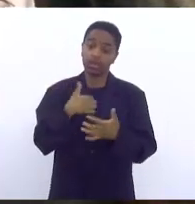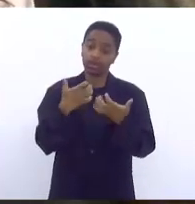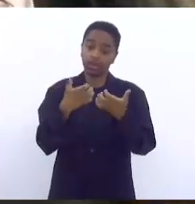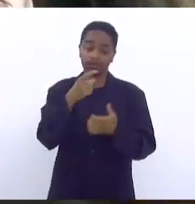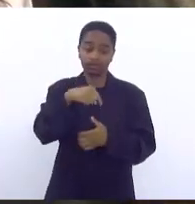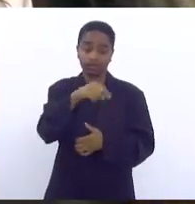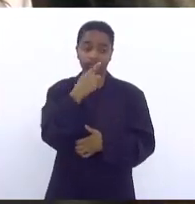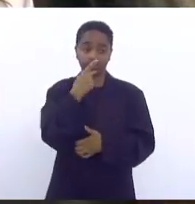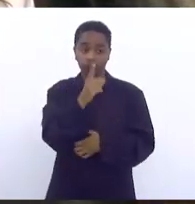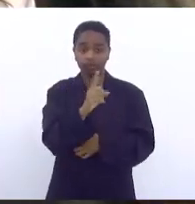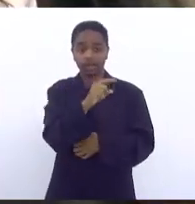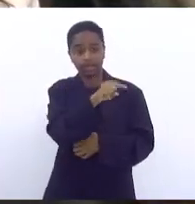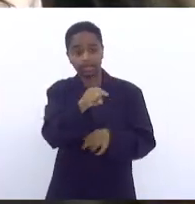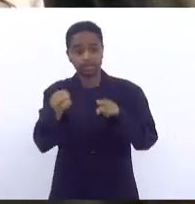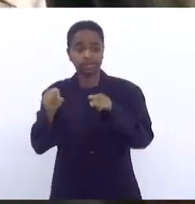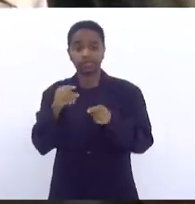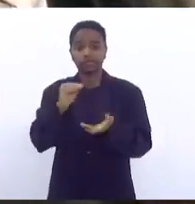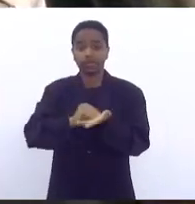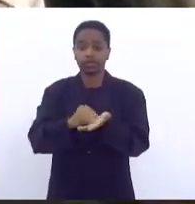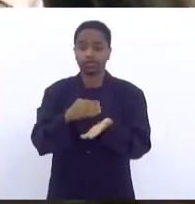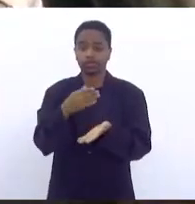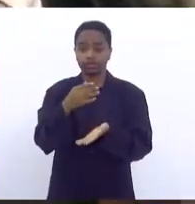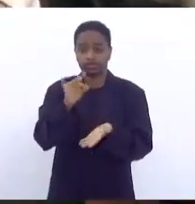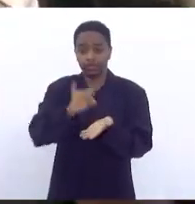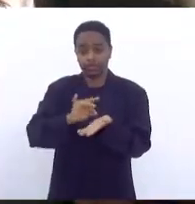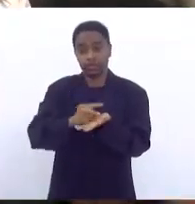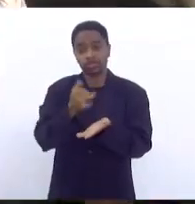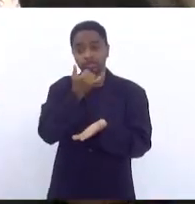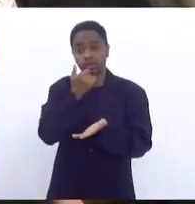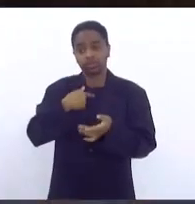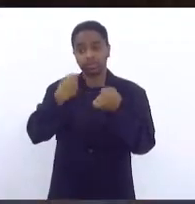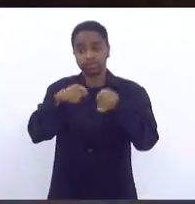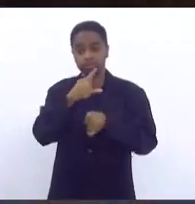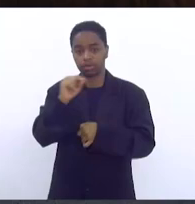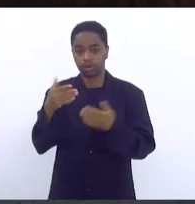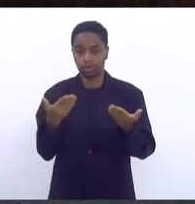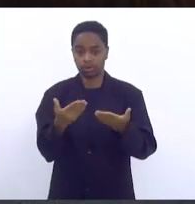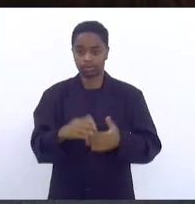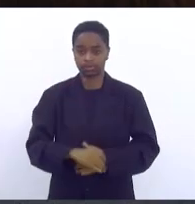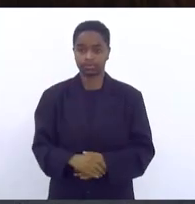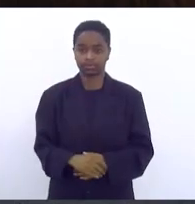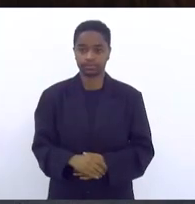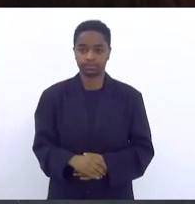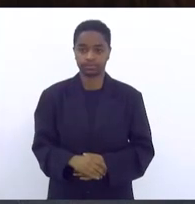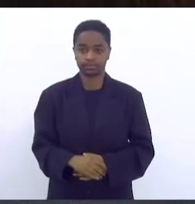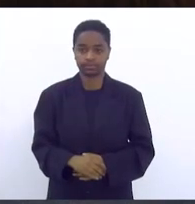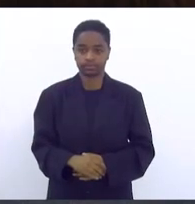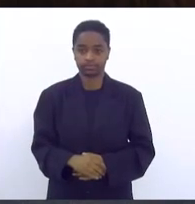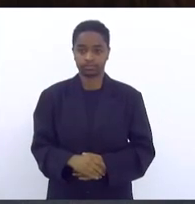falaram em do minutos desonestos Obrigada Infelizmente vou ter que sair